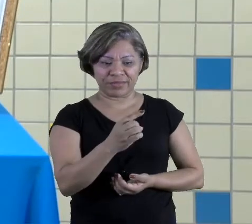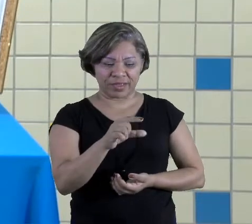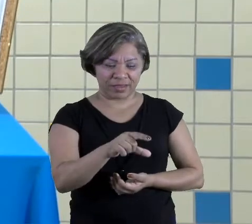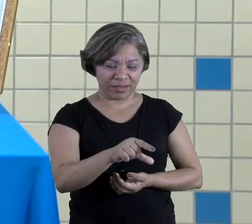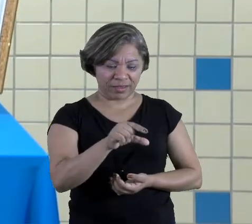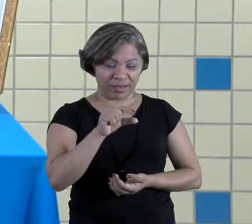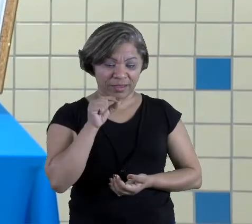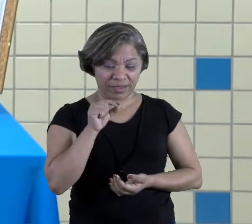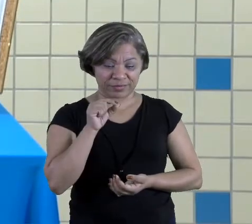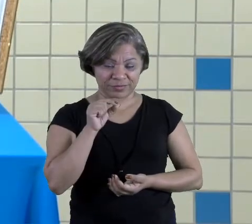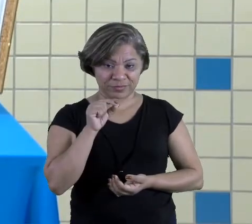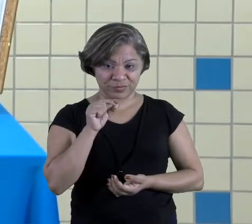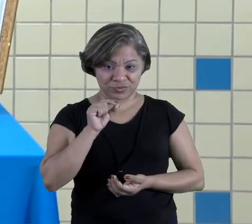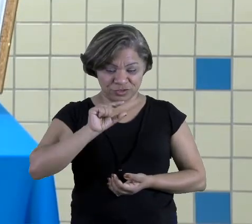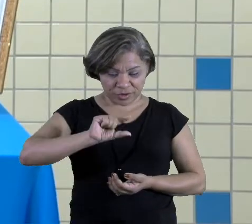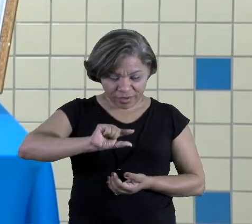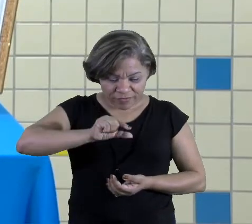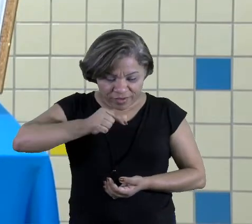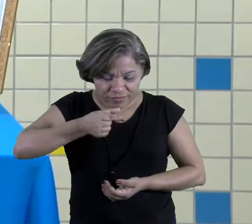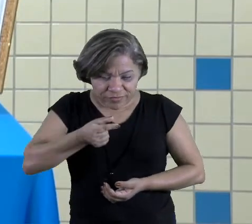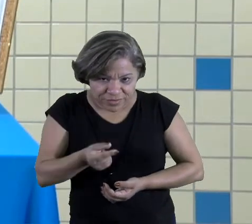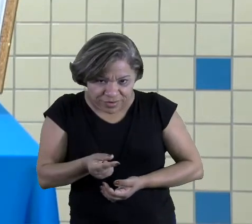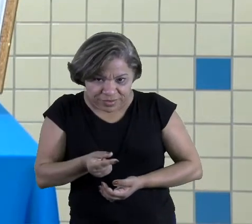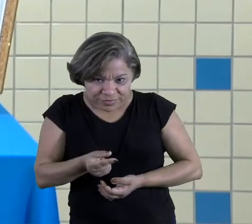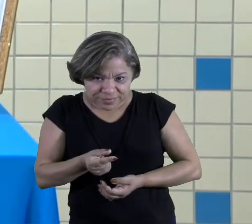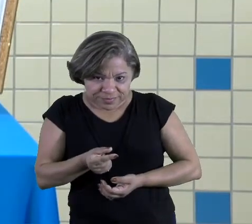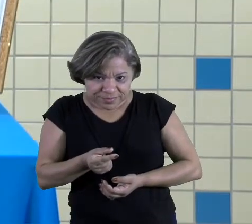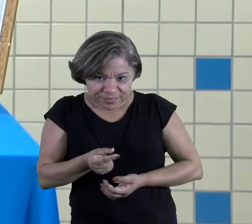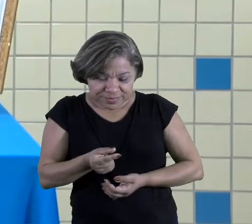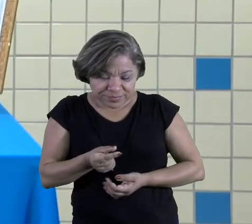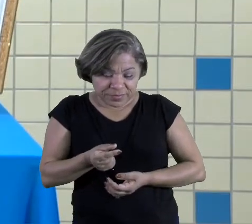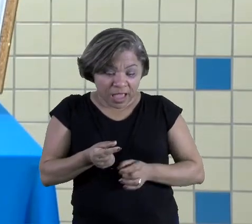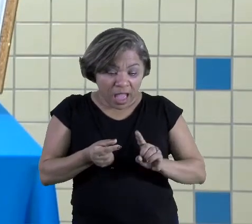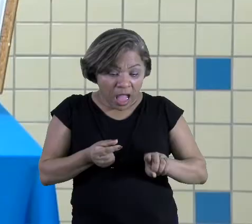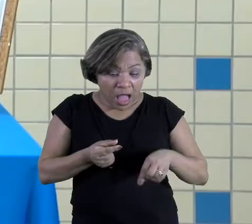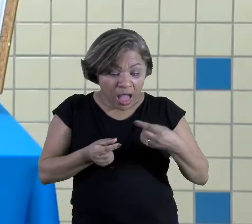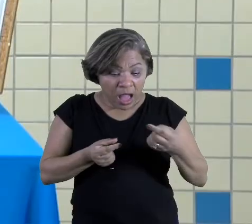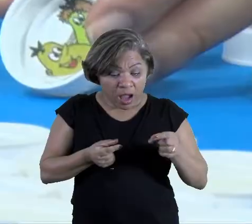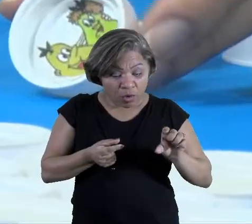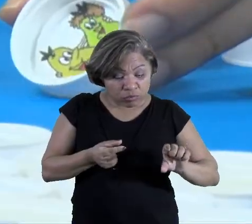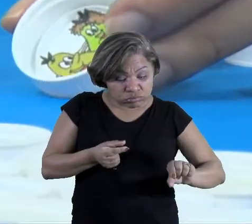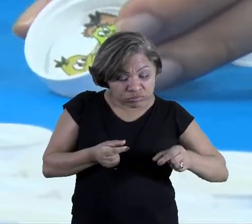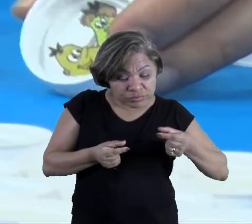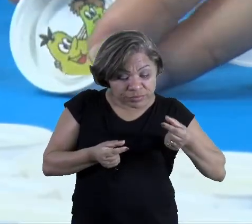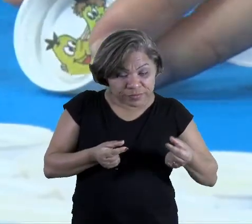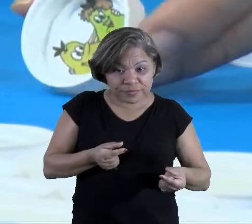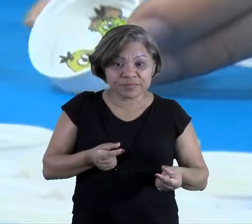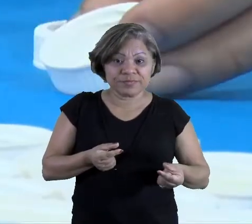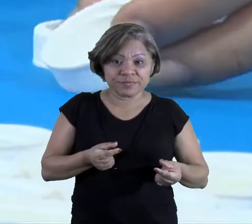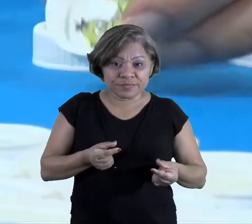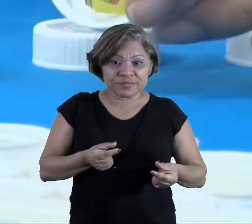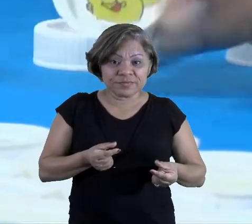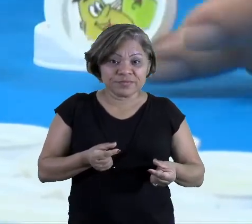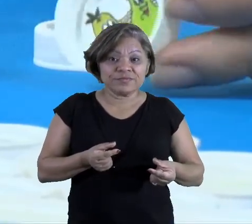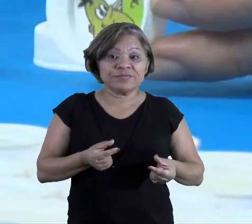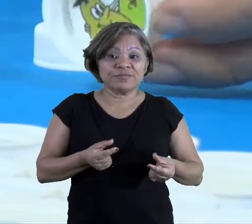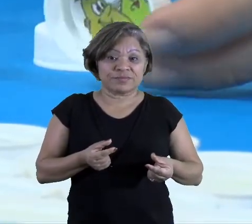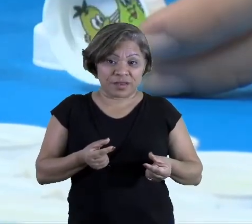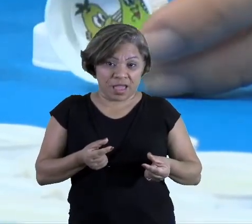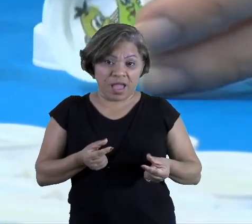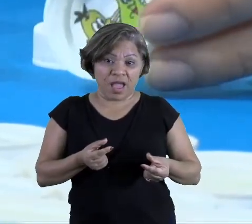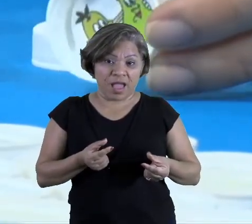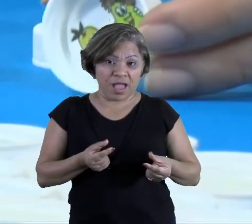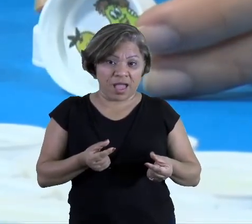tampinha, colocar no mesmo lugar, tirar a outra tampinha, colocar no mesmo lugar.